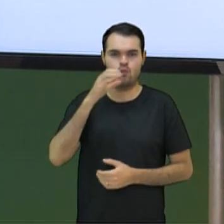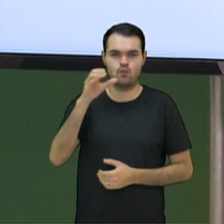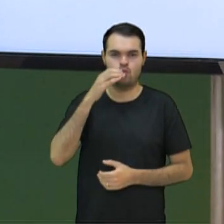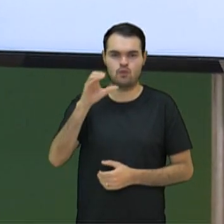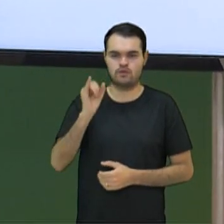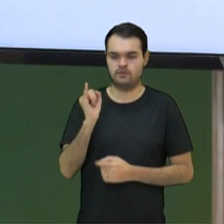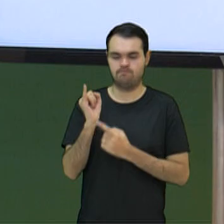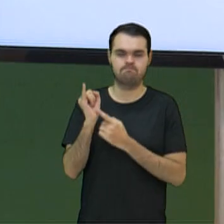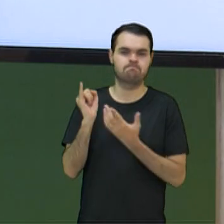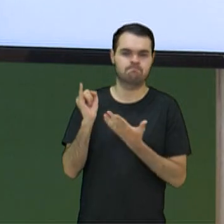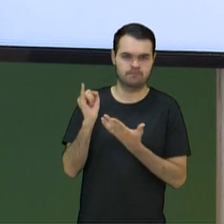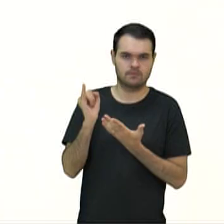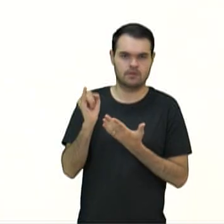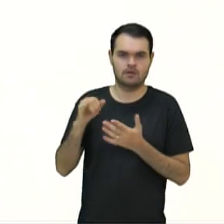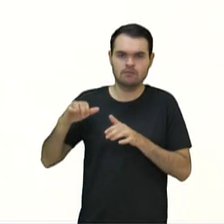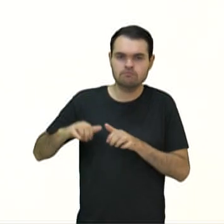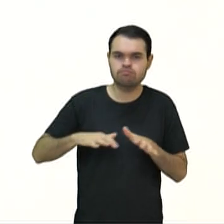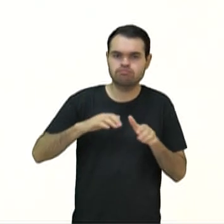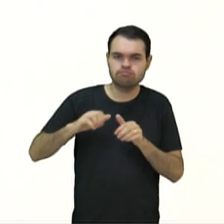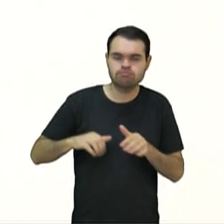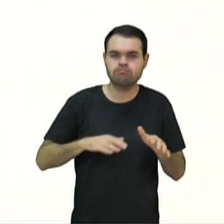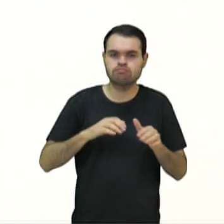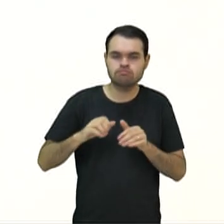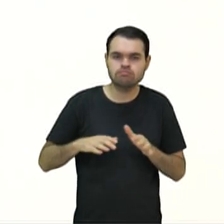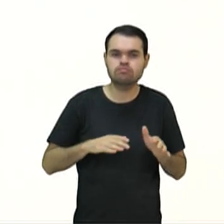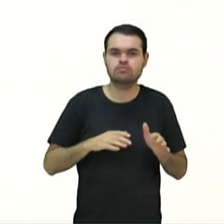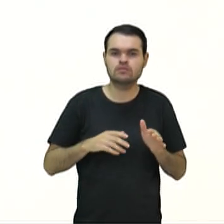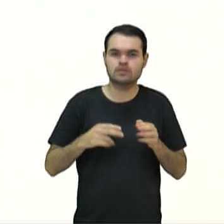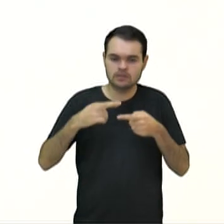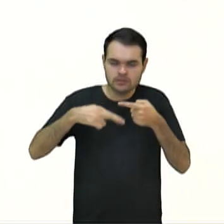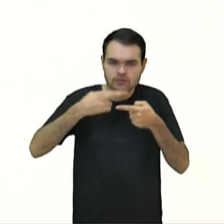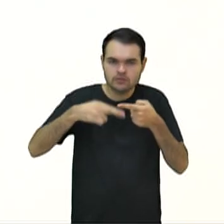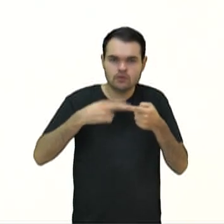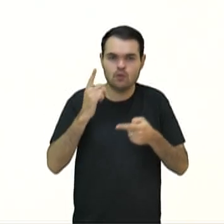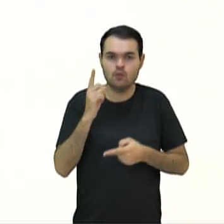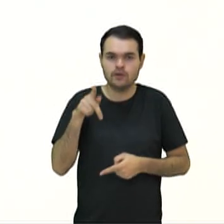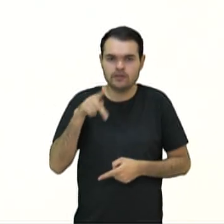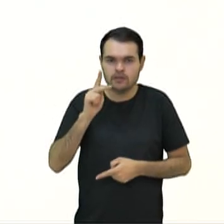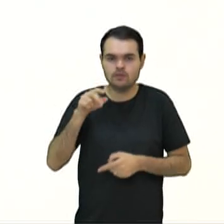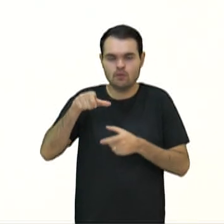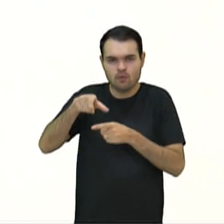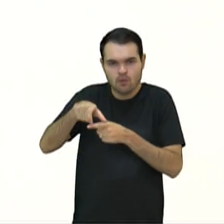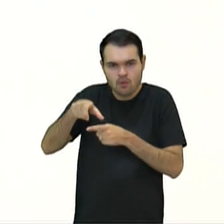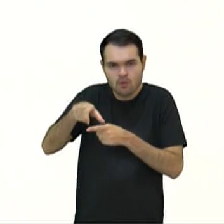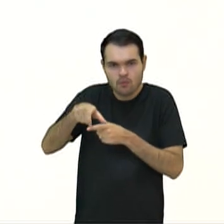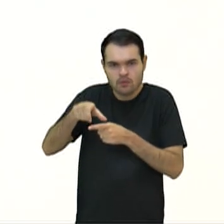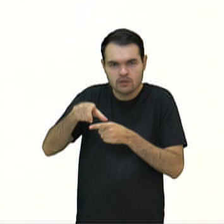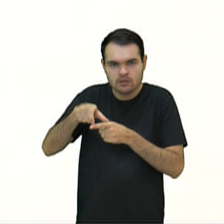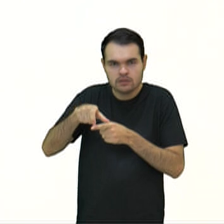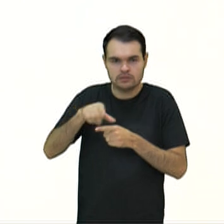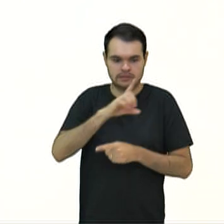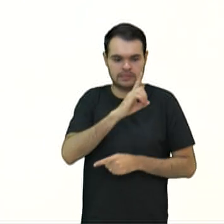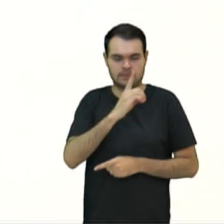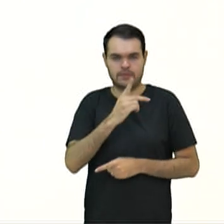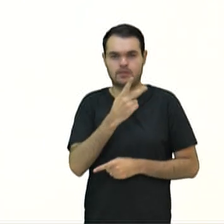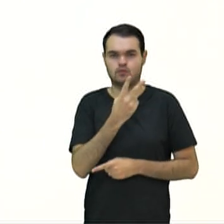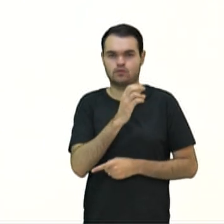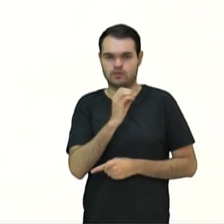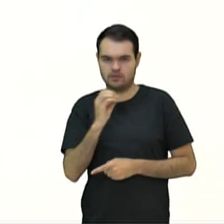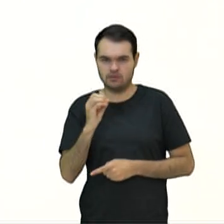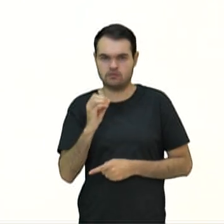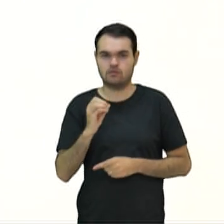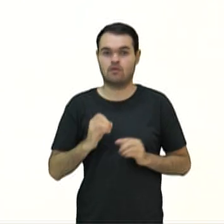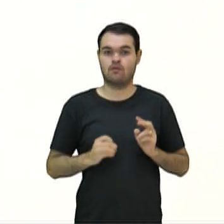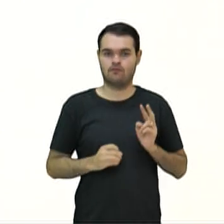elétrica que flui por um resistor de 1 kΩ quando ele é submetido a uma DDP de 200 volts. Então,